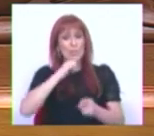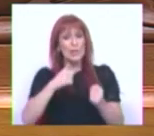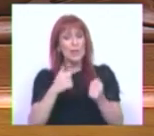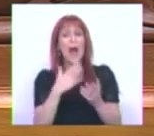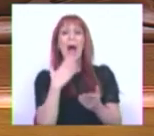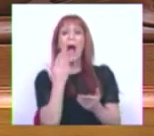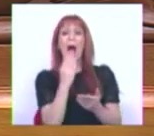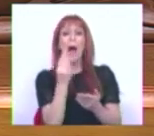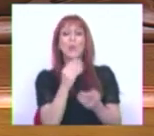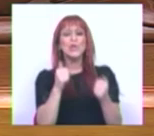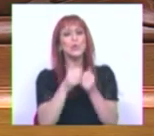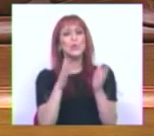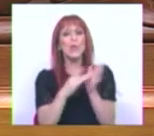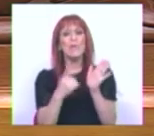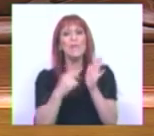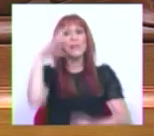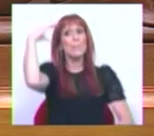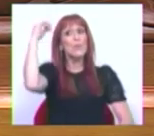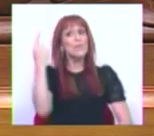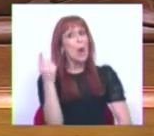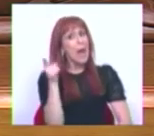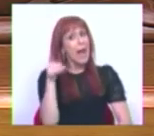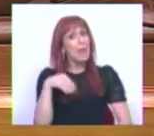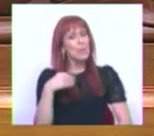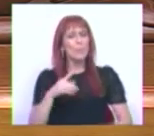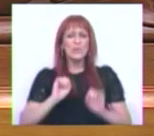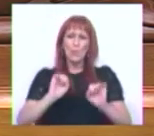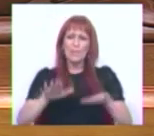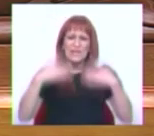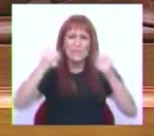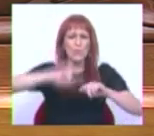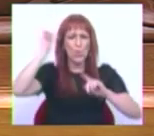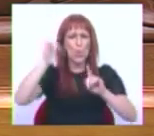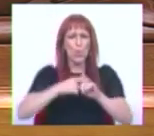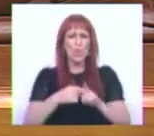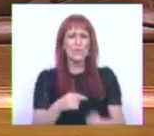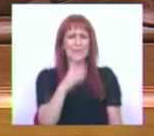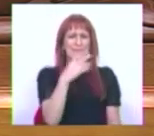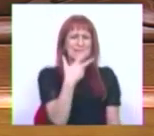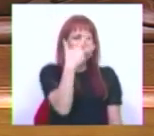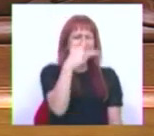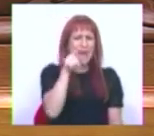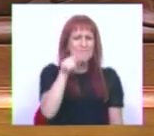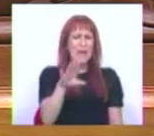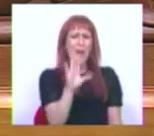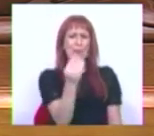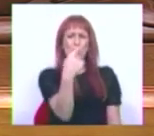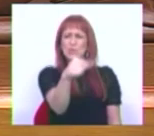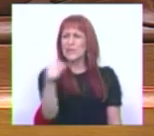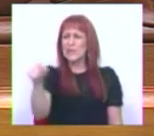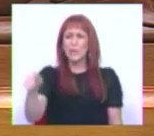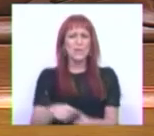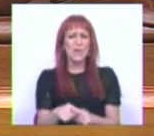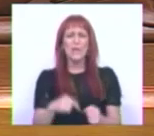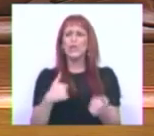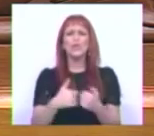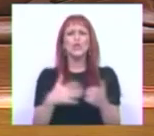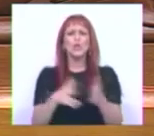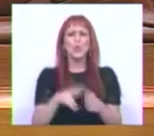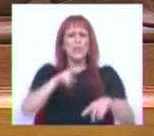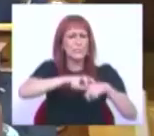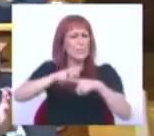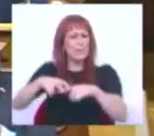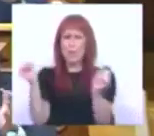aulas por falta de professores. E que no início deste ano eram 100 mil alunos que não tinham todas as disciplinas.